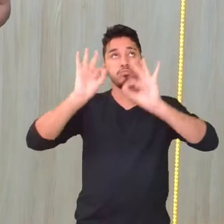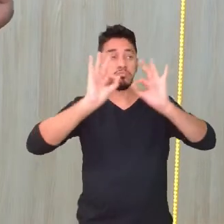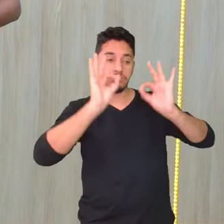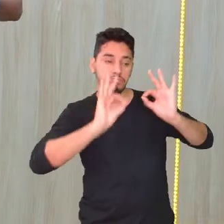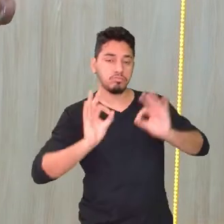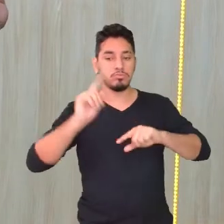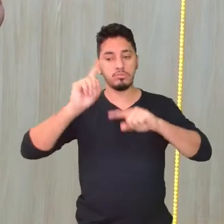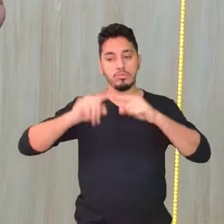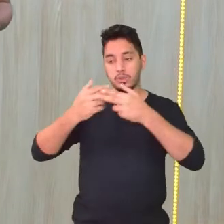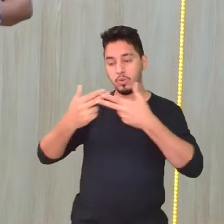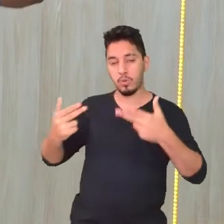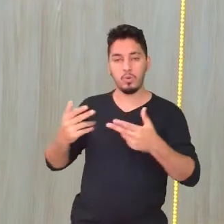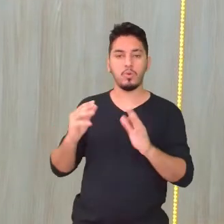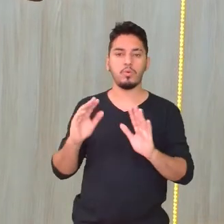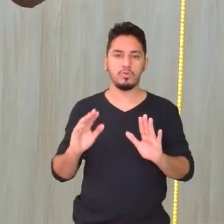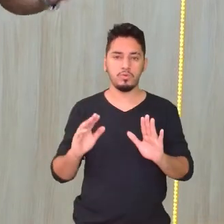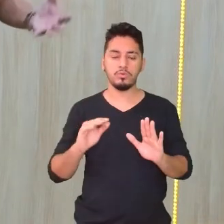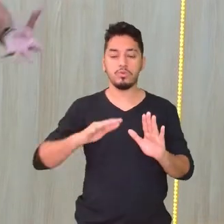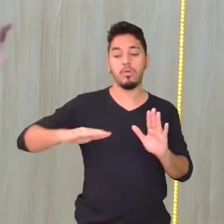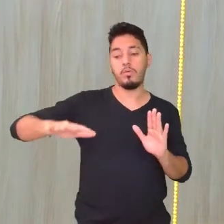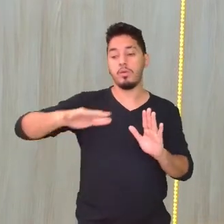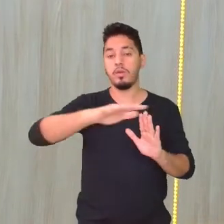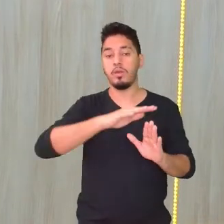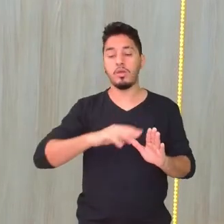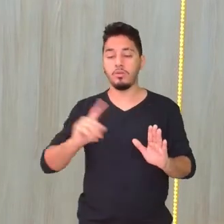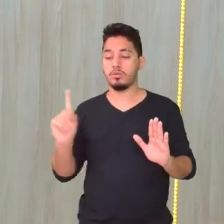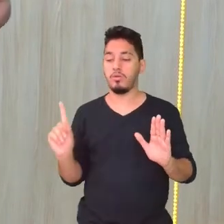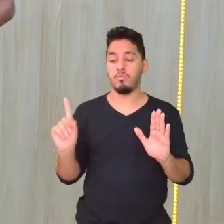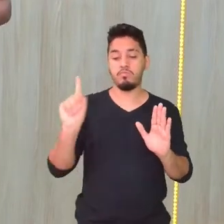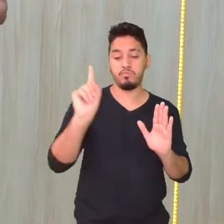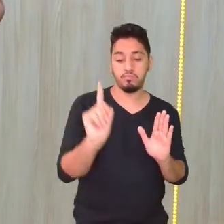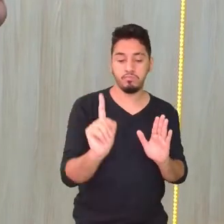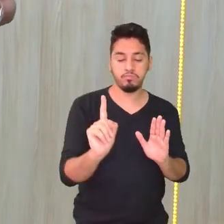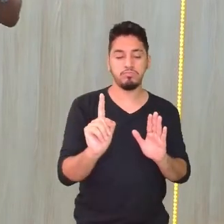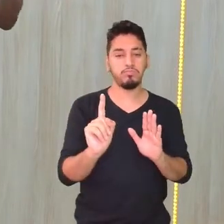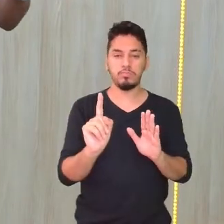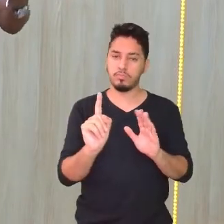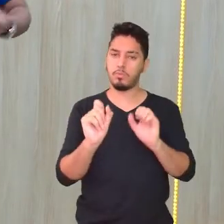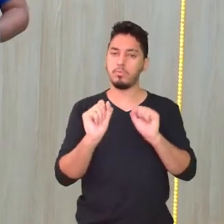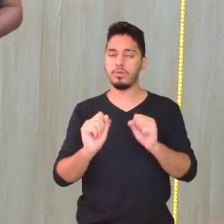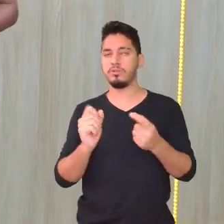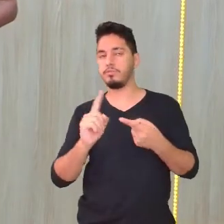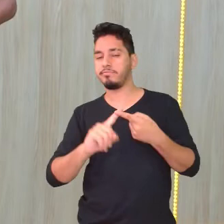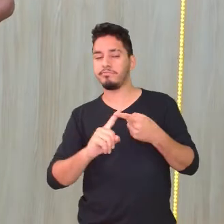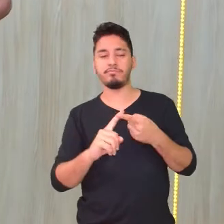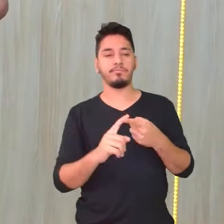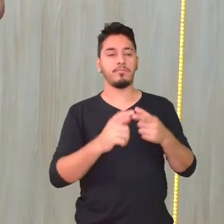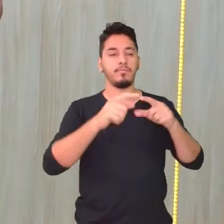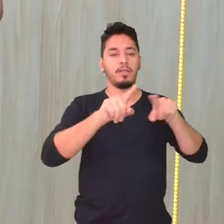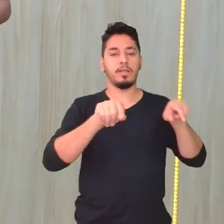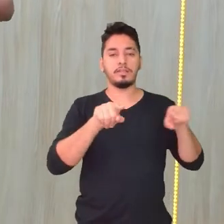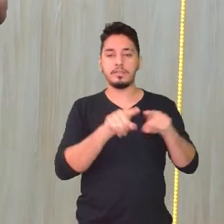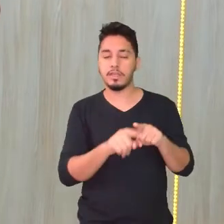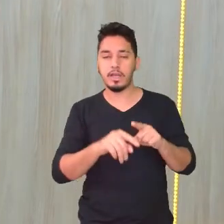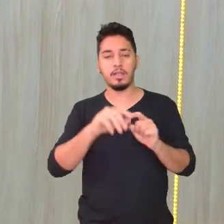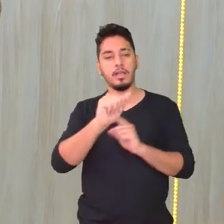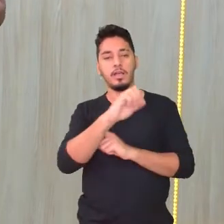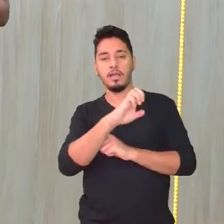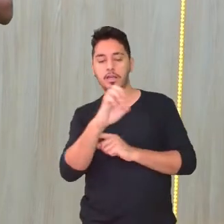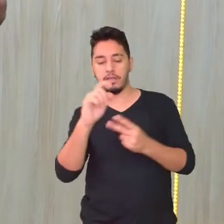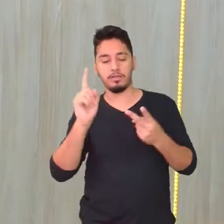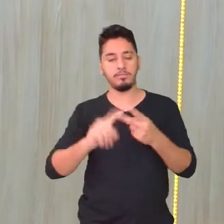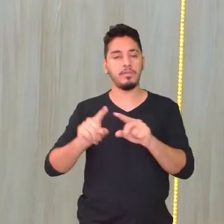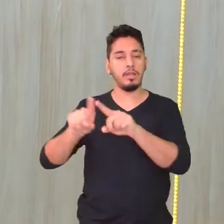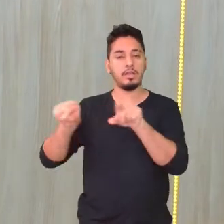organização dos elementos, dos aspectos, do meio onde ele está inserido, isso pode ser a sala de recursos, a sala regular, o entendimento